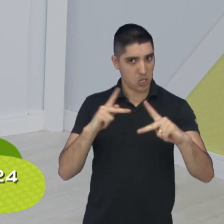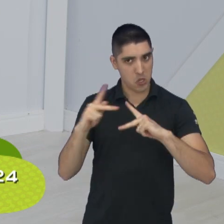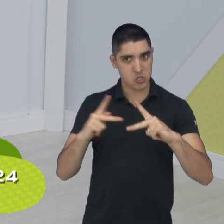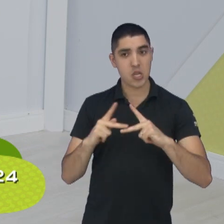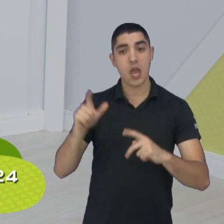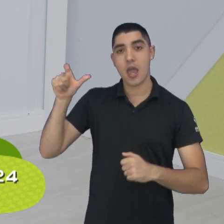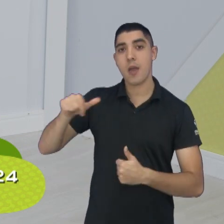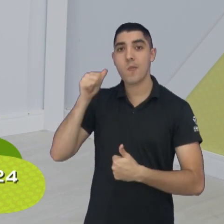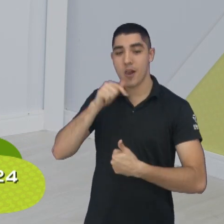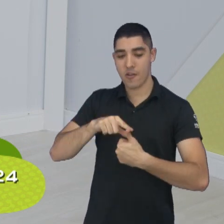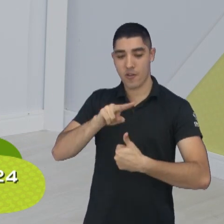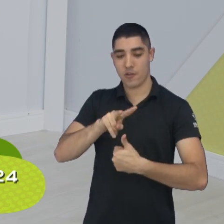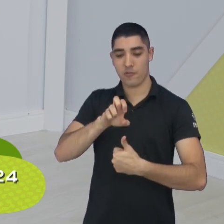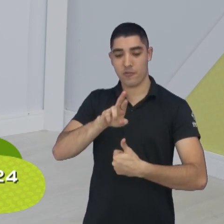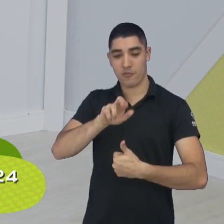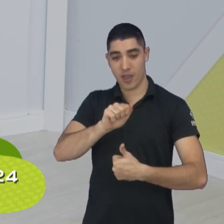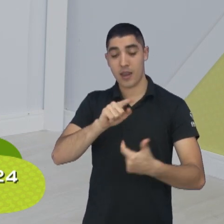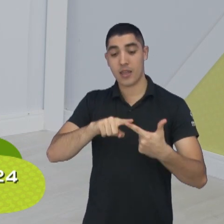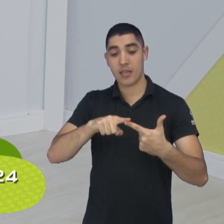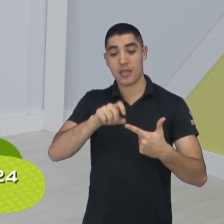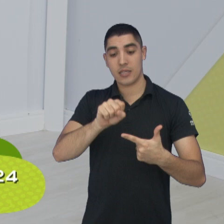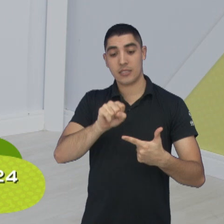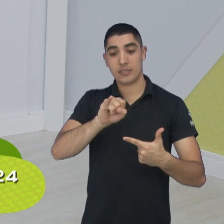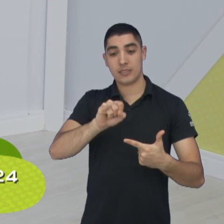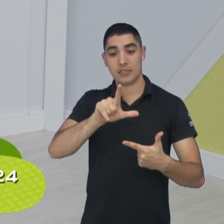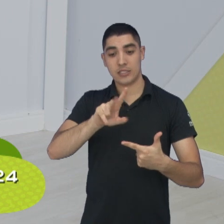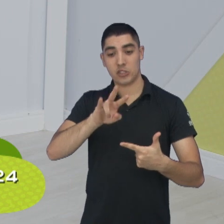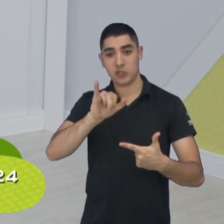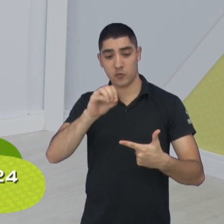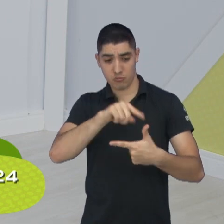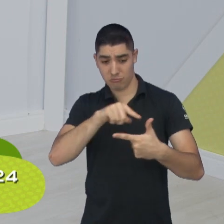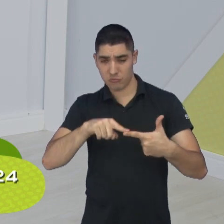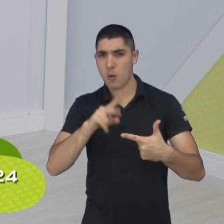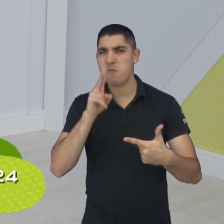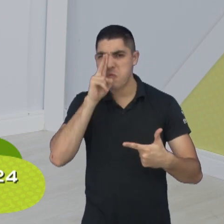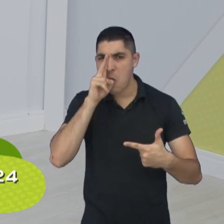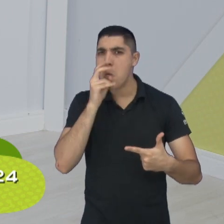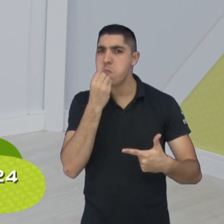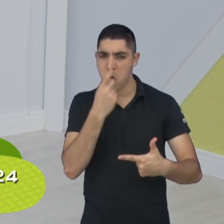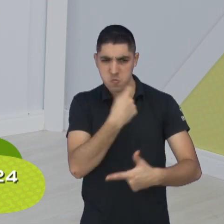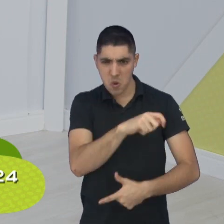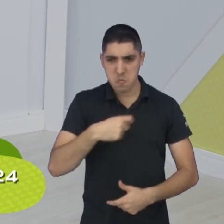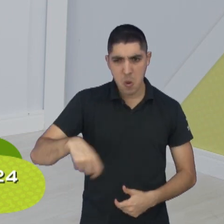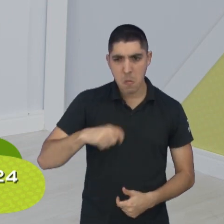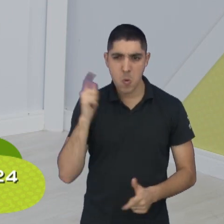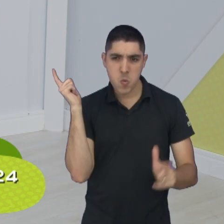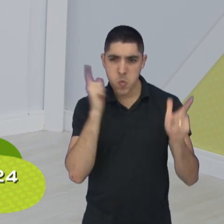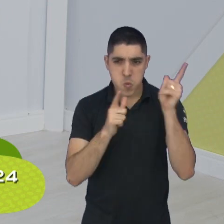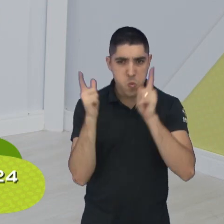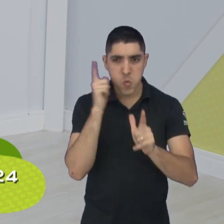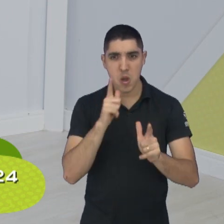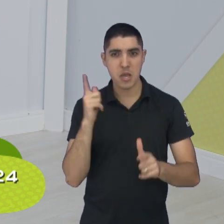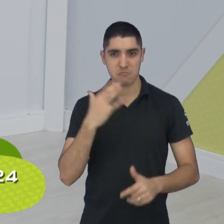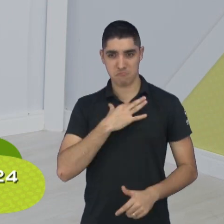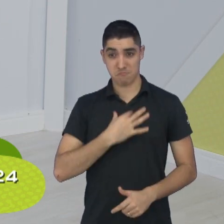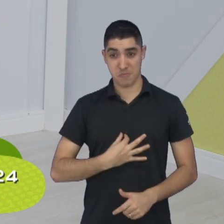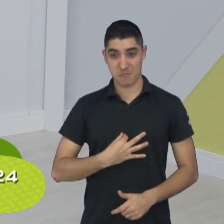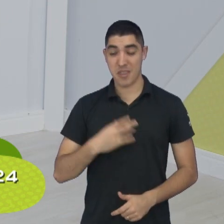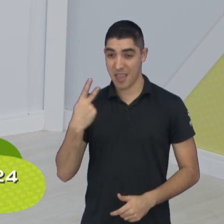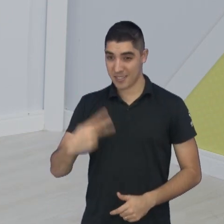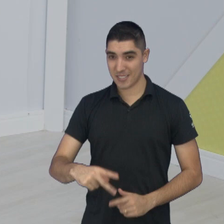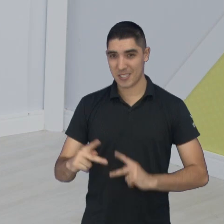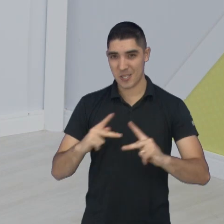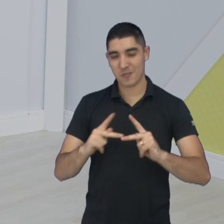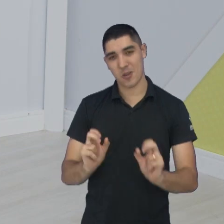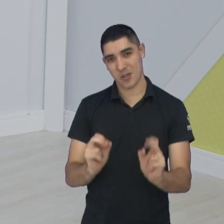JOME, pela dona Vera e também pelo seu Silvio Mizoguchi. Jogam demais, sempre trazendo medalhas aí para a cidade de São José dos Campos, tá certo?